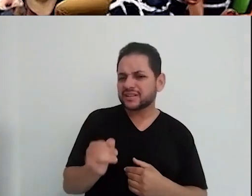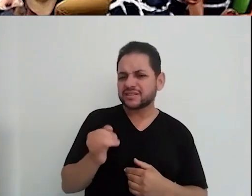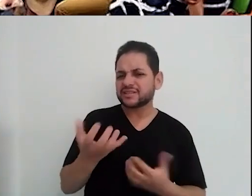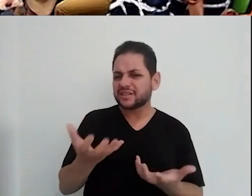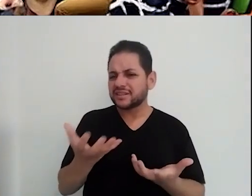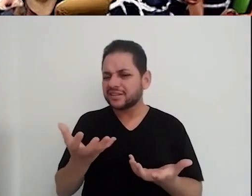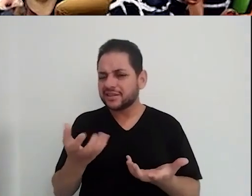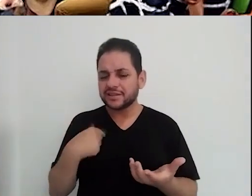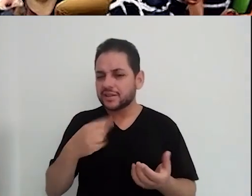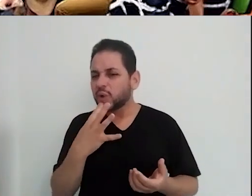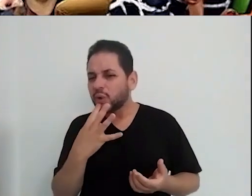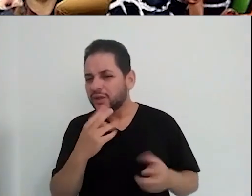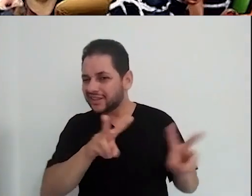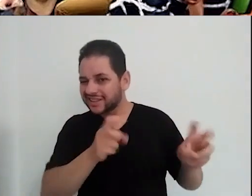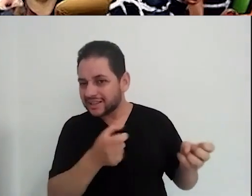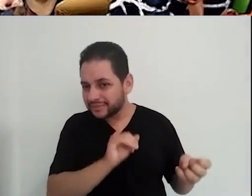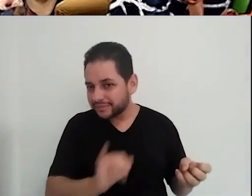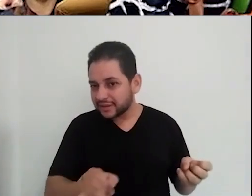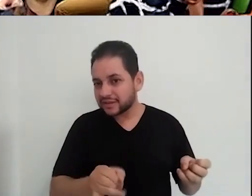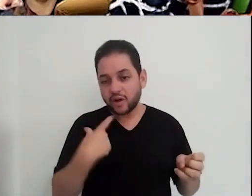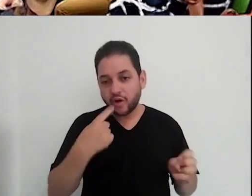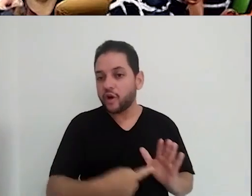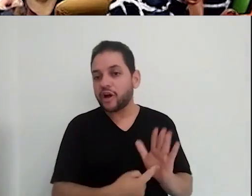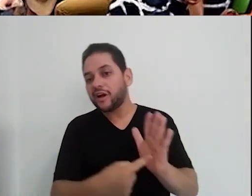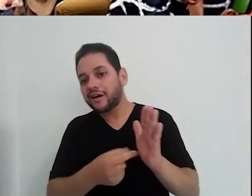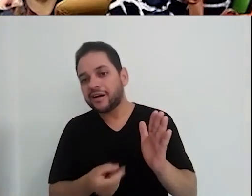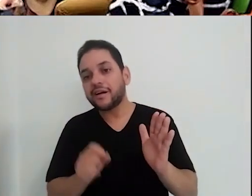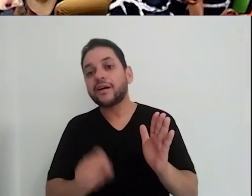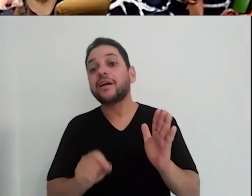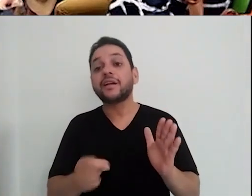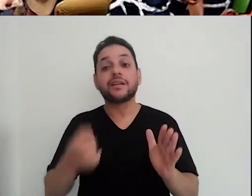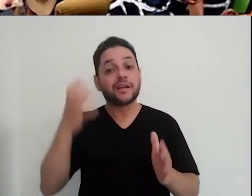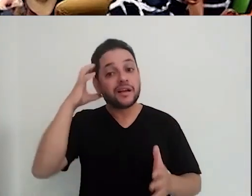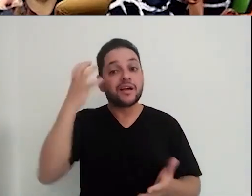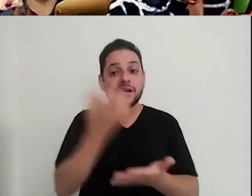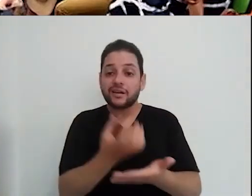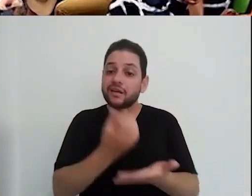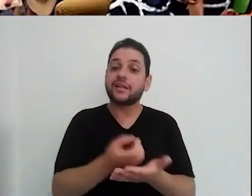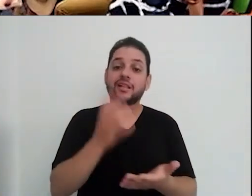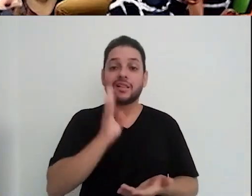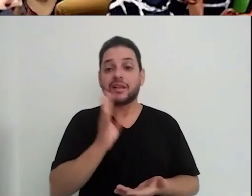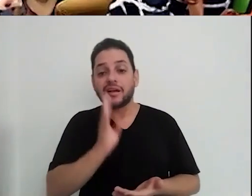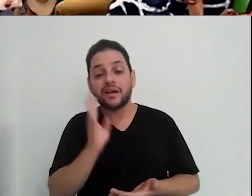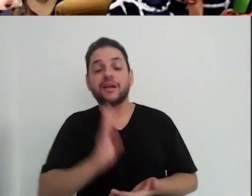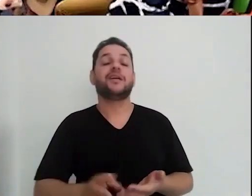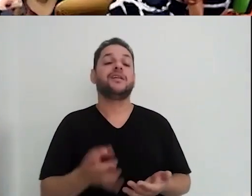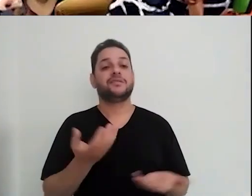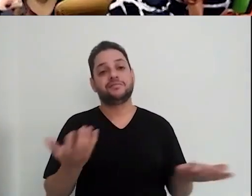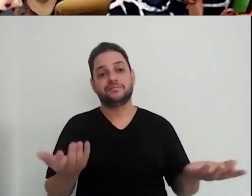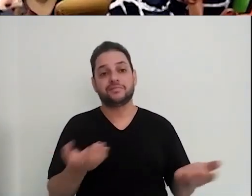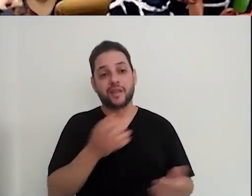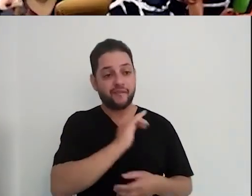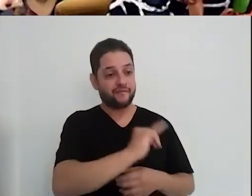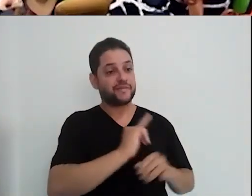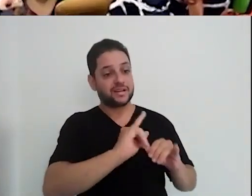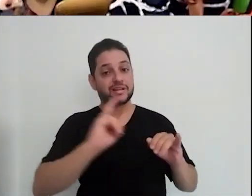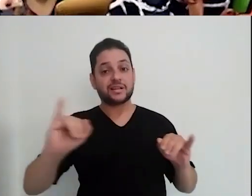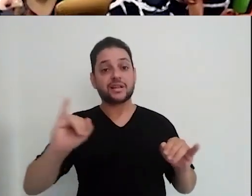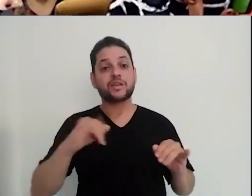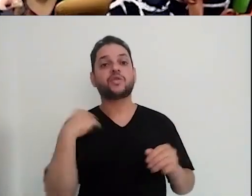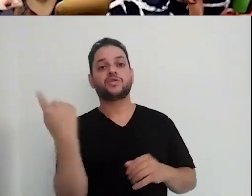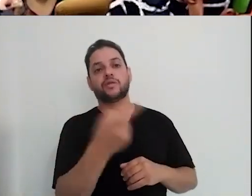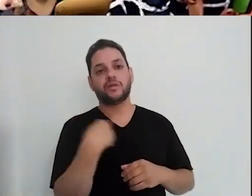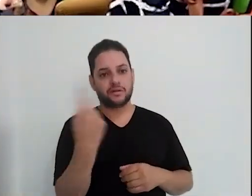pouco sobre isso? Olha isso aqui, tem esse podcast, é legal, é bacana. Eu acho que cabe a nós, talvez,